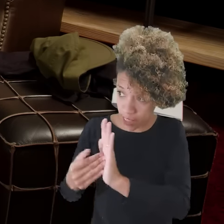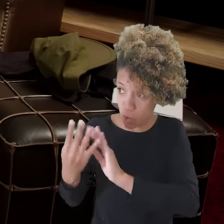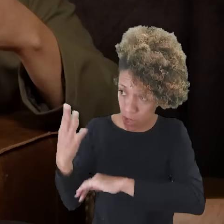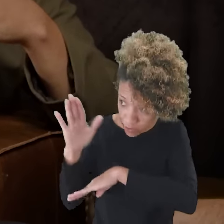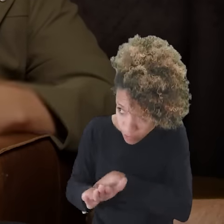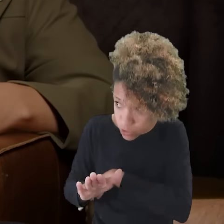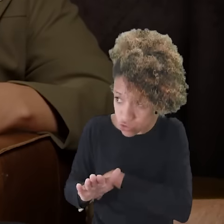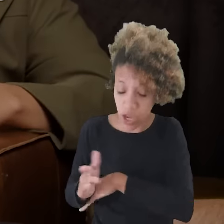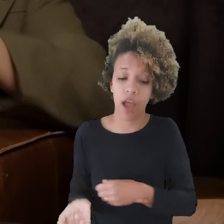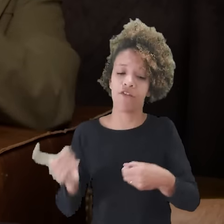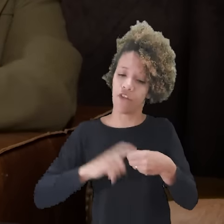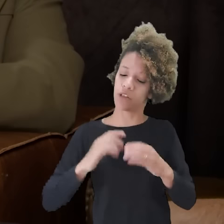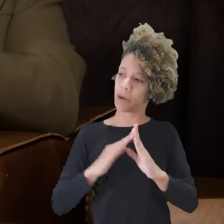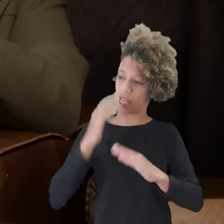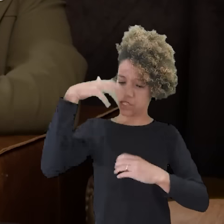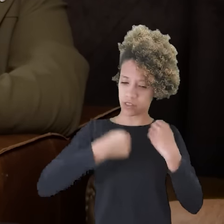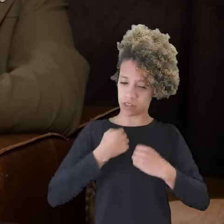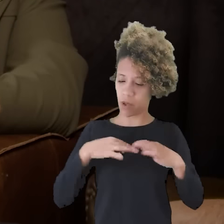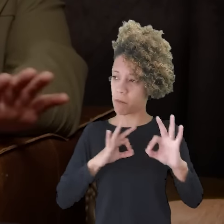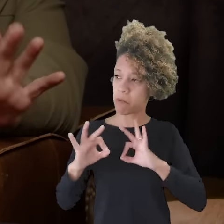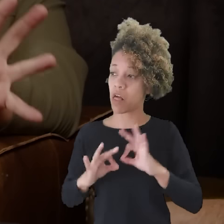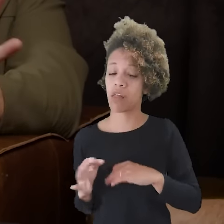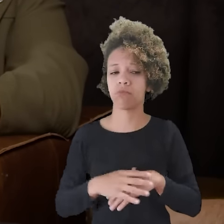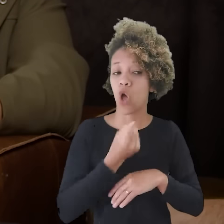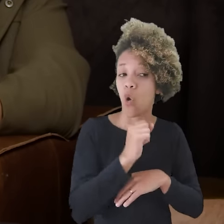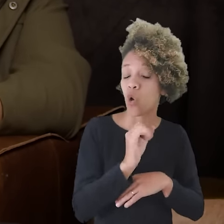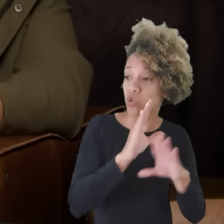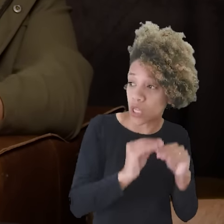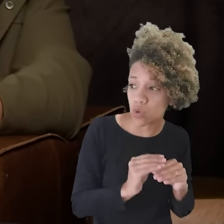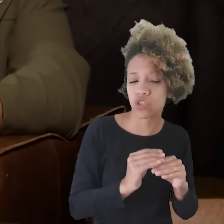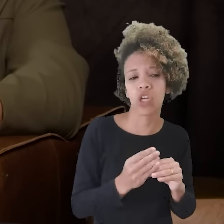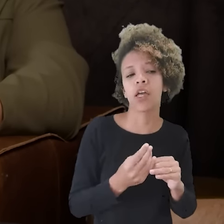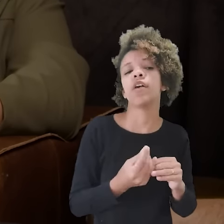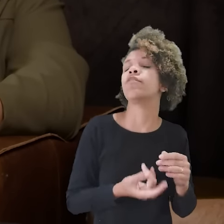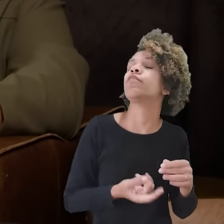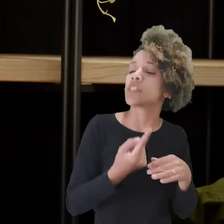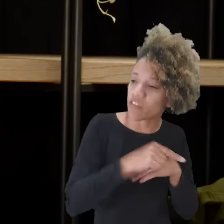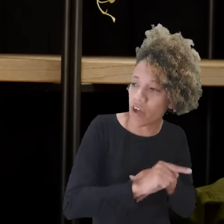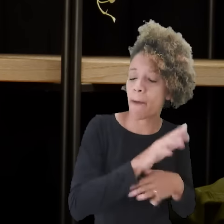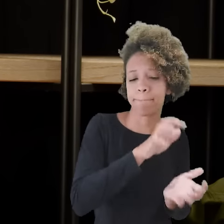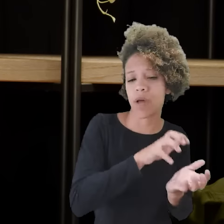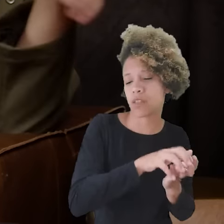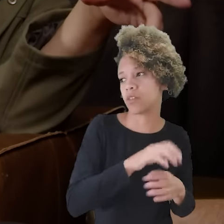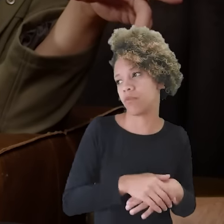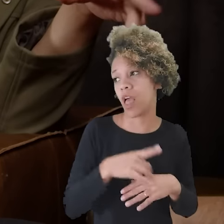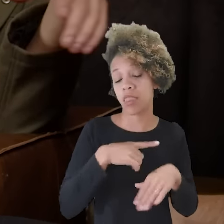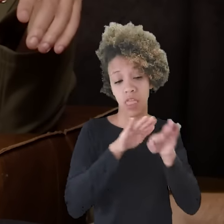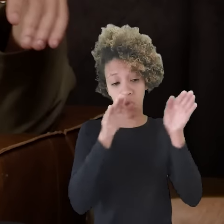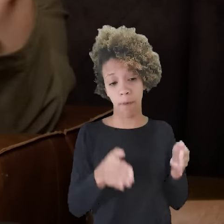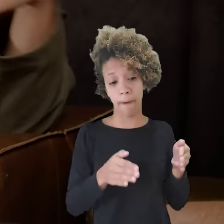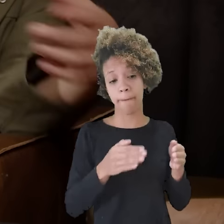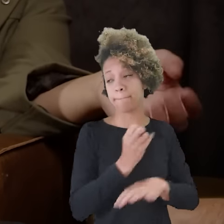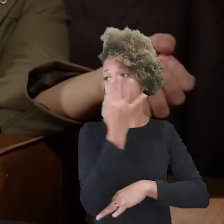da tarde e aí você volta pra casa toma banho se arruma quando dá mais 8 horas tu toca nesse sentido e aí no Recife antigo tem um Palco